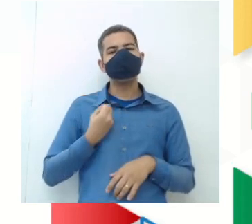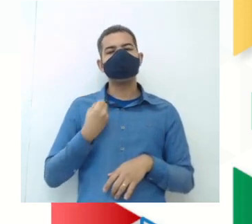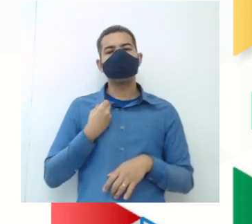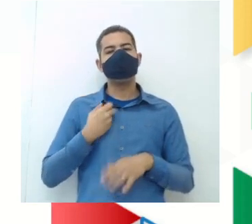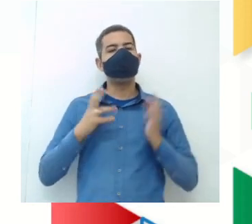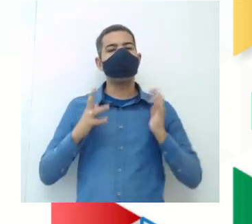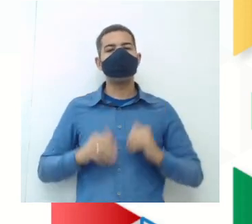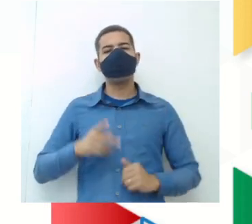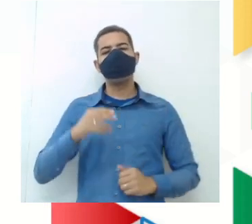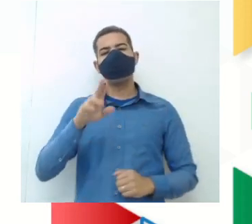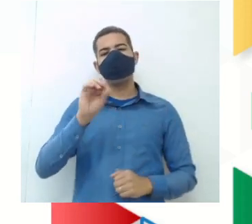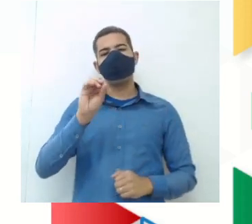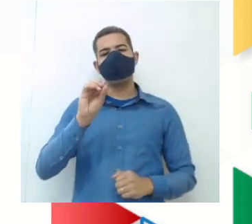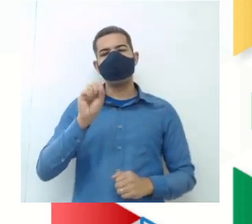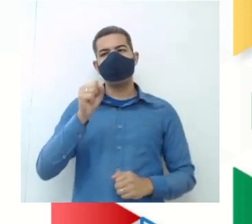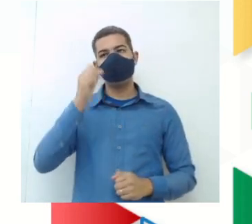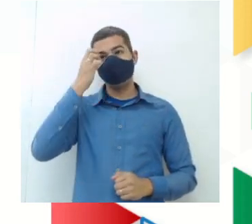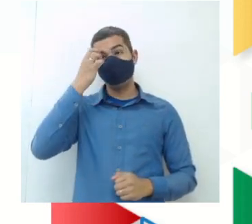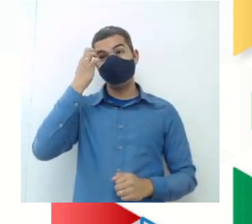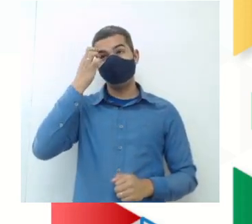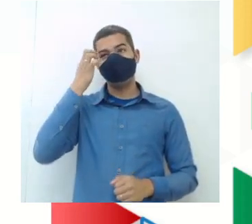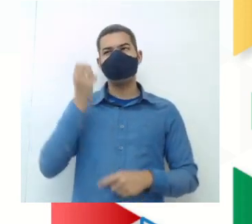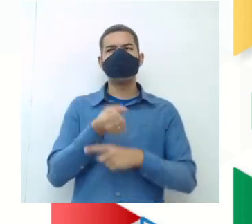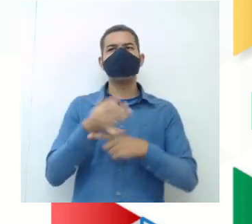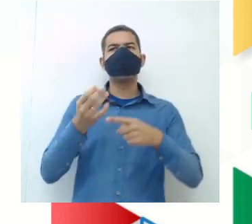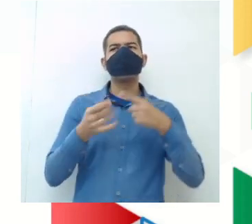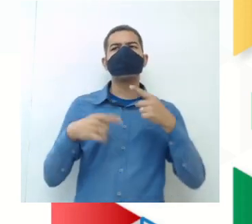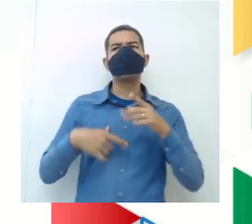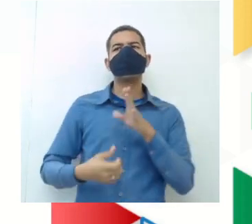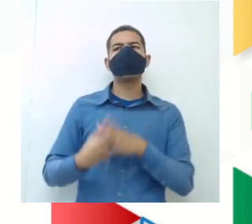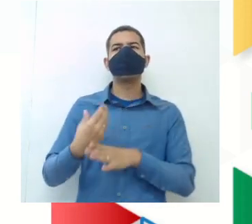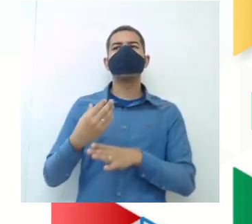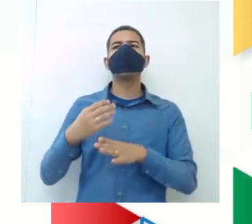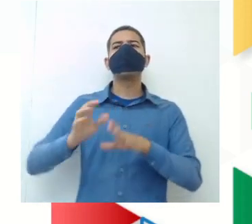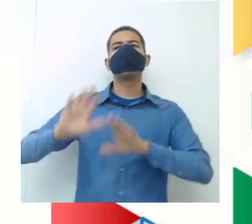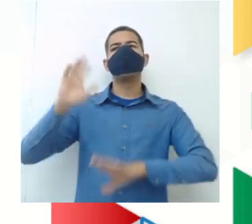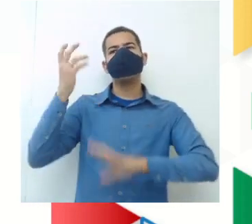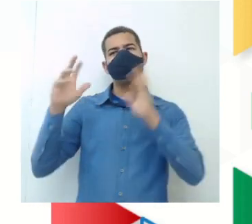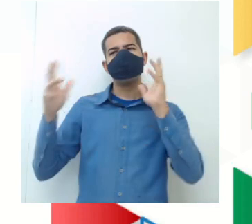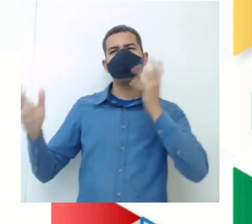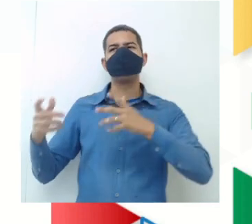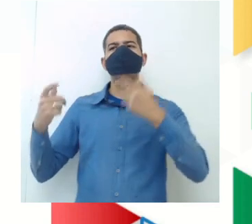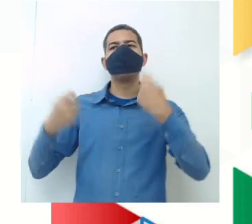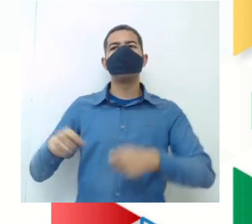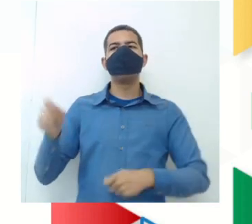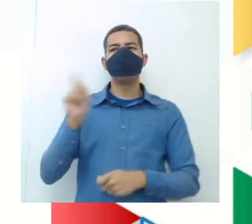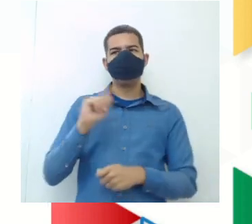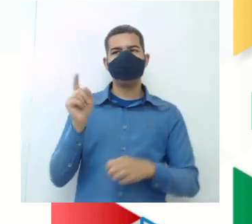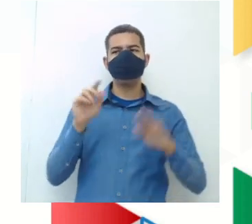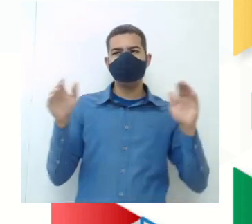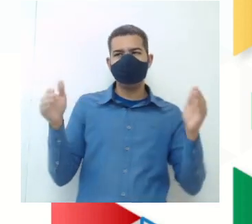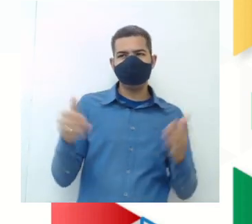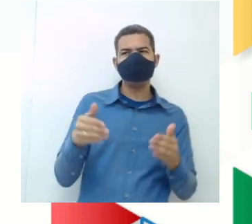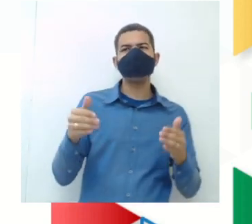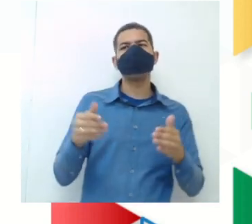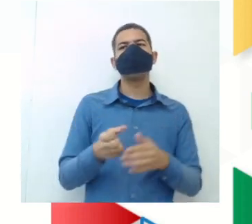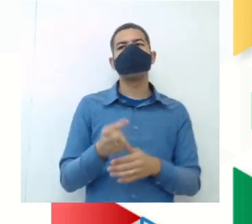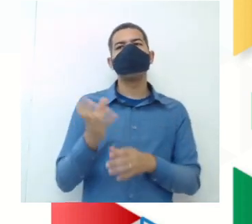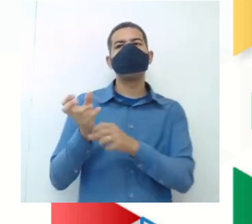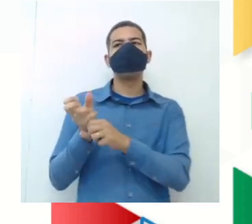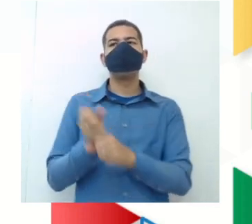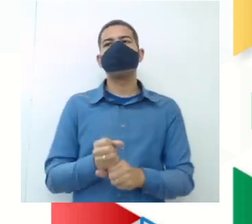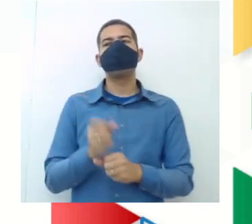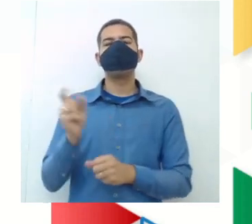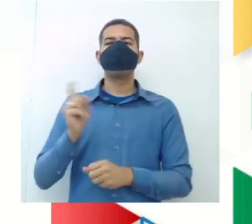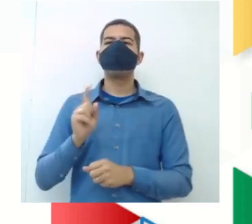aí, a fração com significado de números que surge em situação que não precisa referir-se especificamente a uma quantidade,